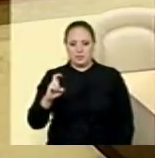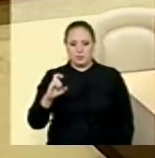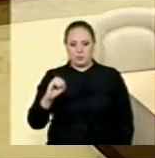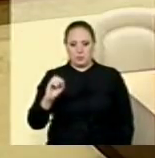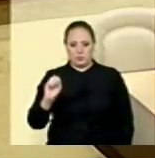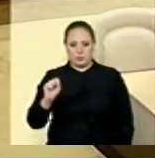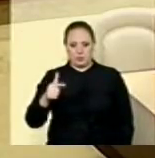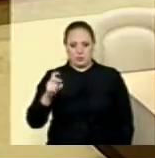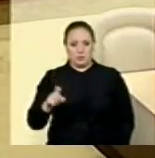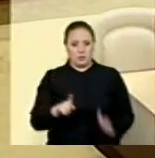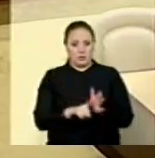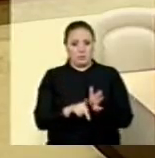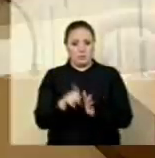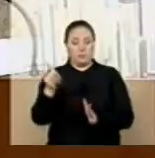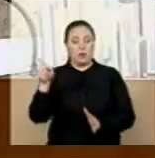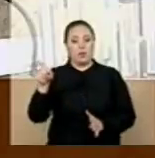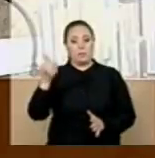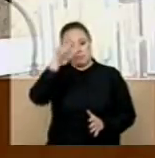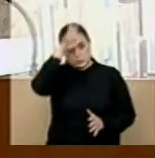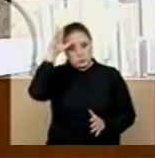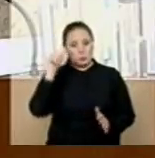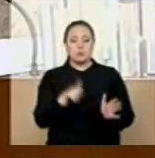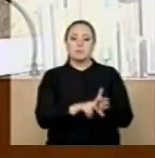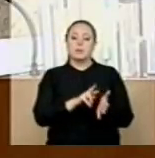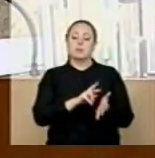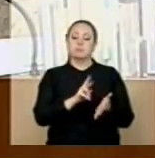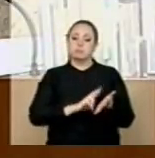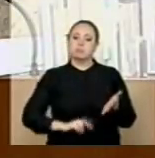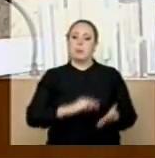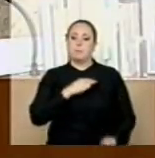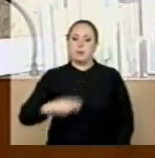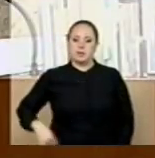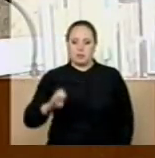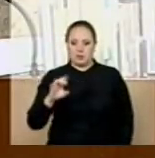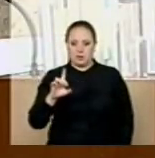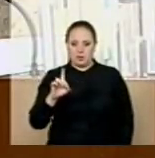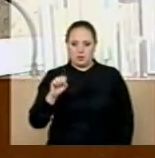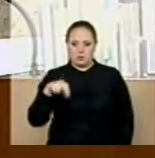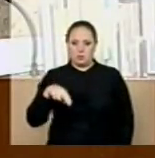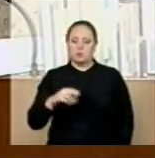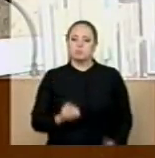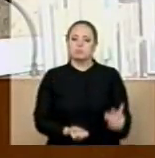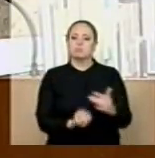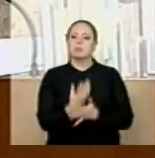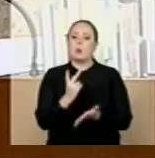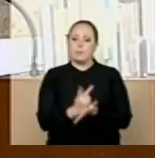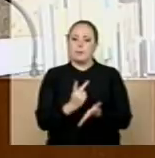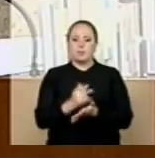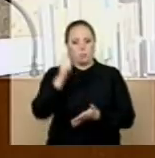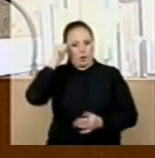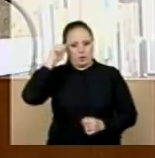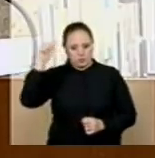Grosso, relatada também pelo ministro Edson Fachin, também autora, Associação dos Magistrados Brasileiros, neste caso